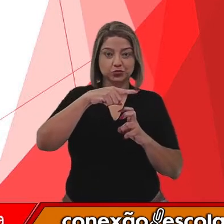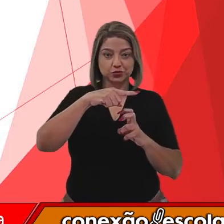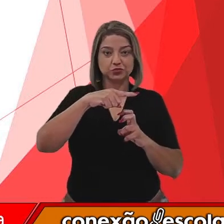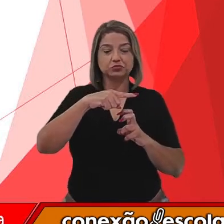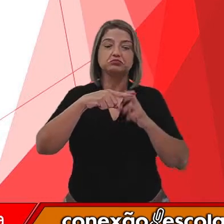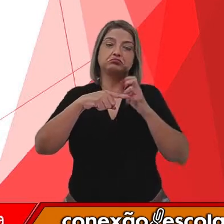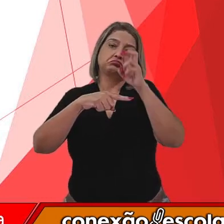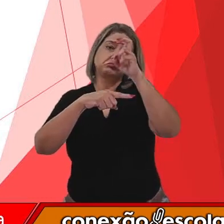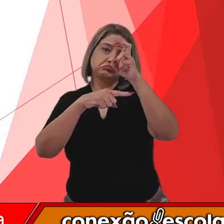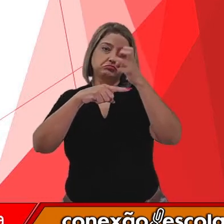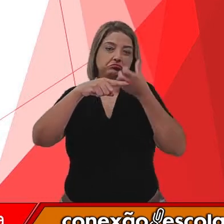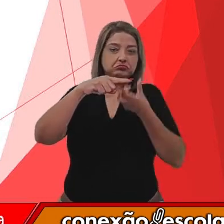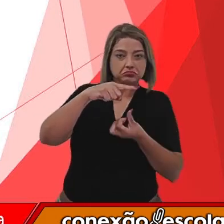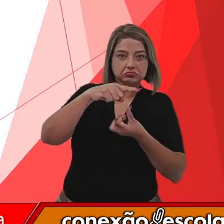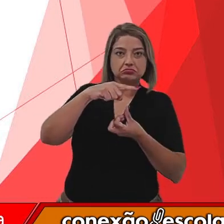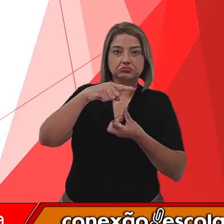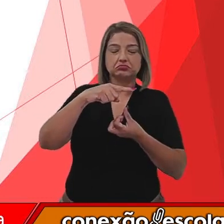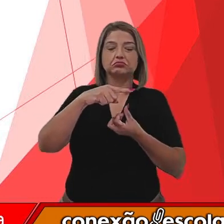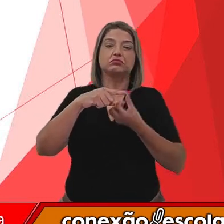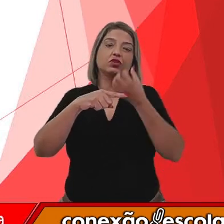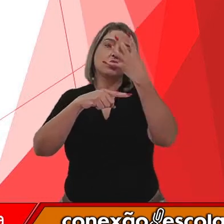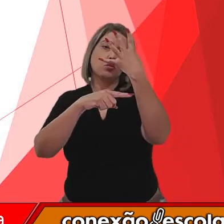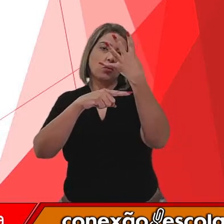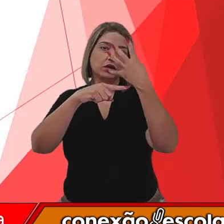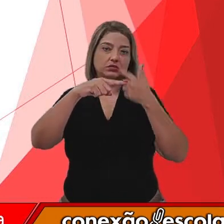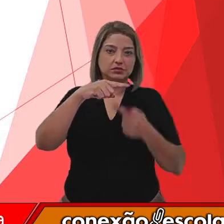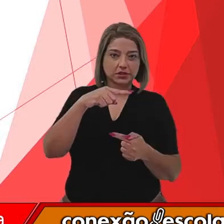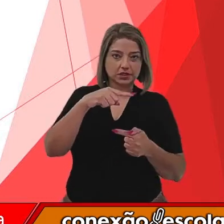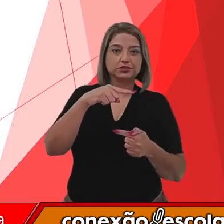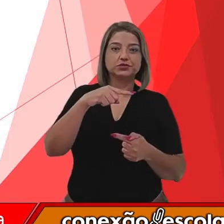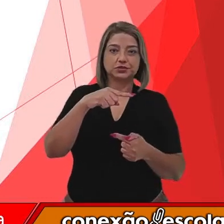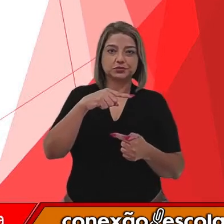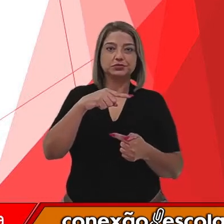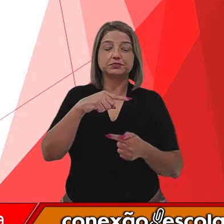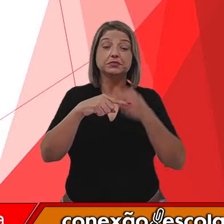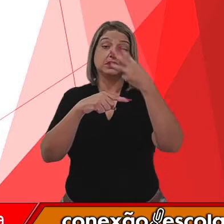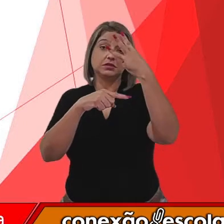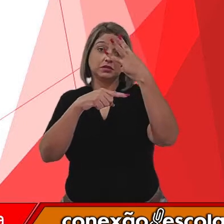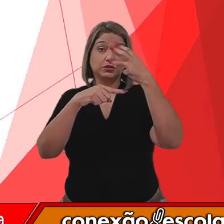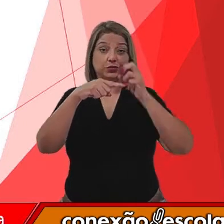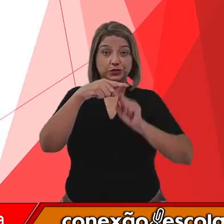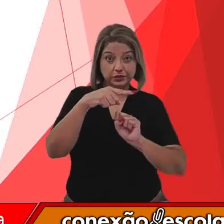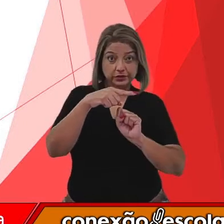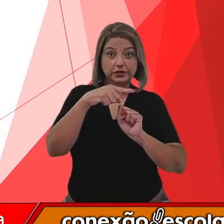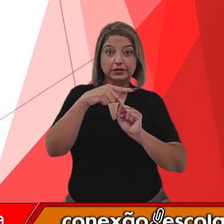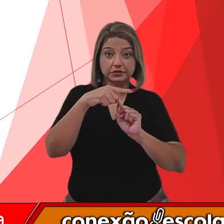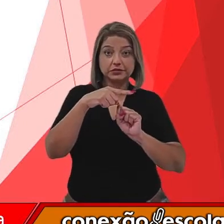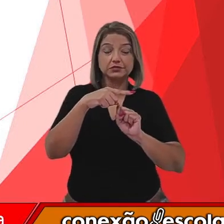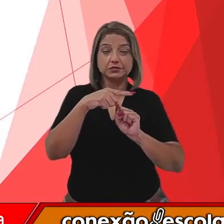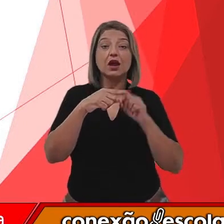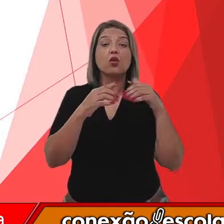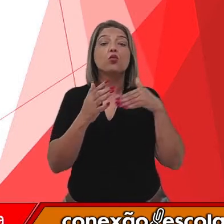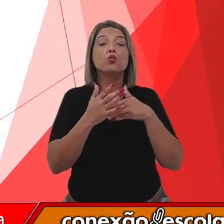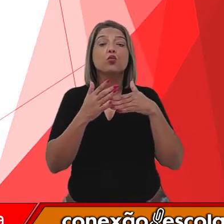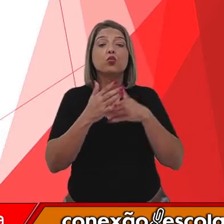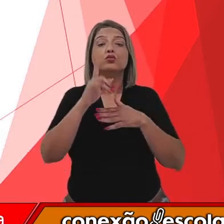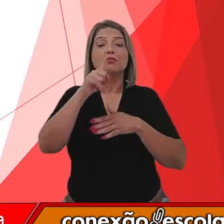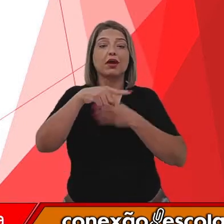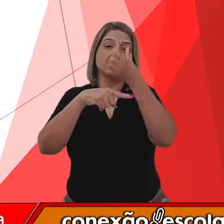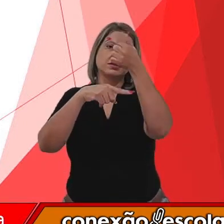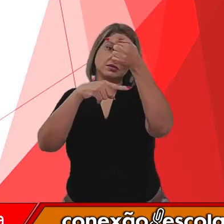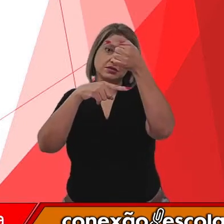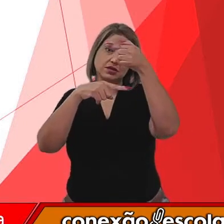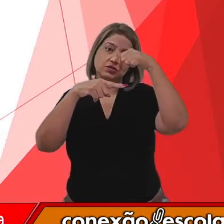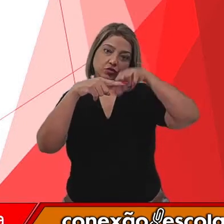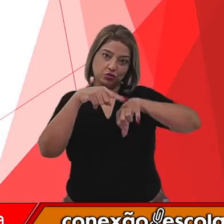5 sextos. A próxima, 4 sétimos. A próxima, 3 oitavos. E a última,